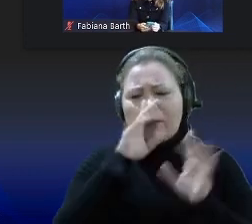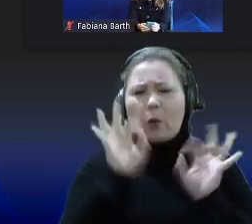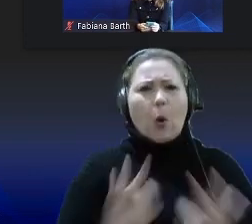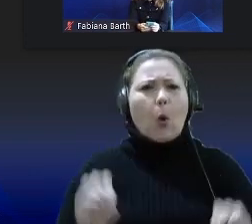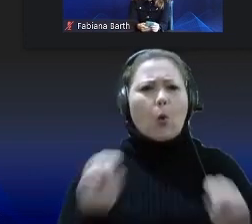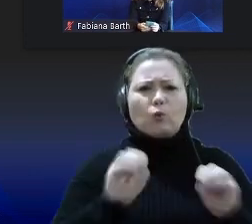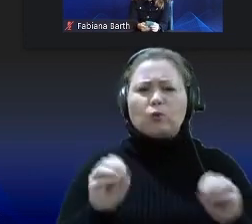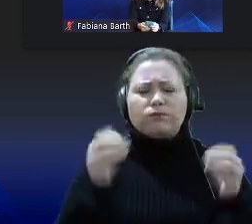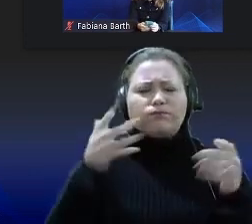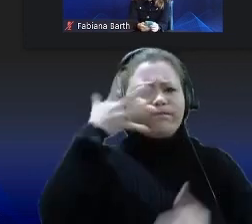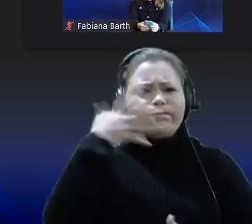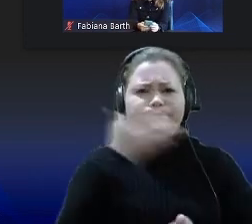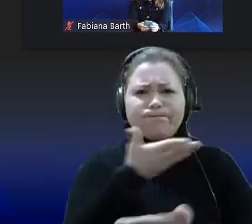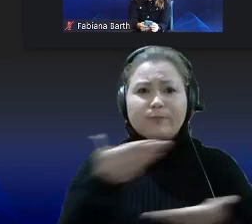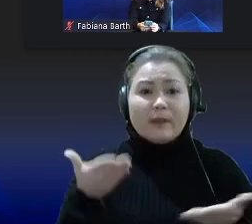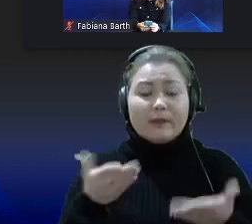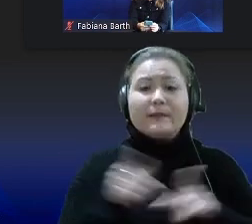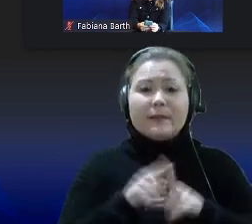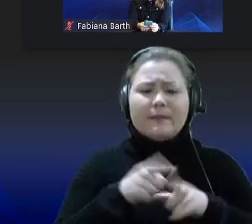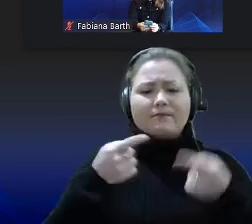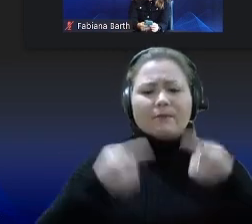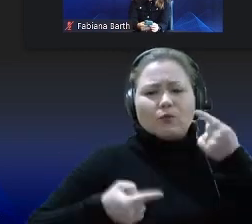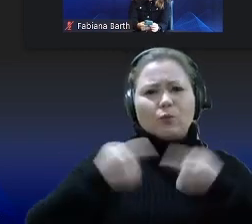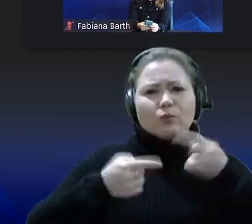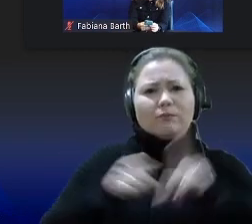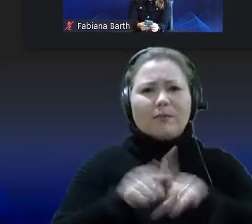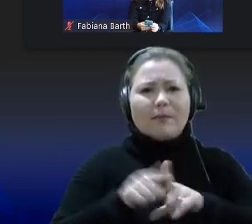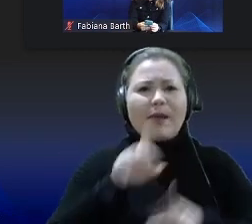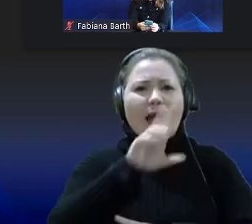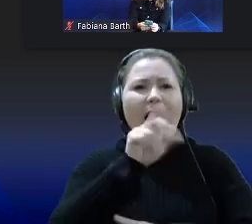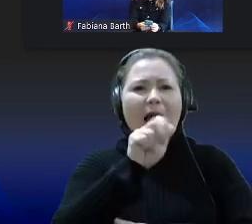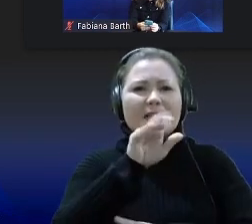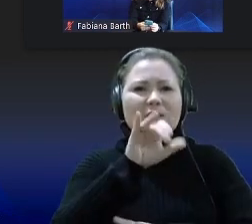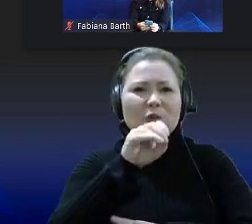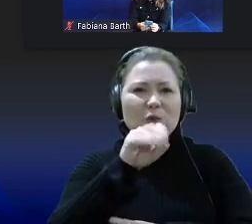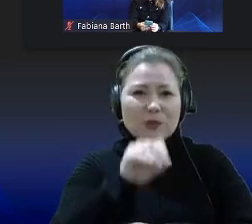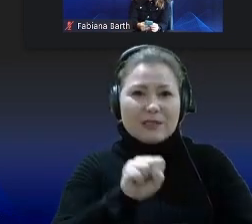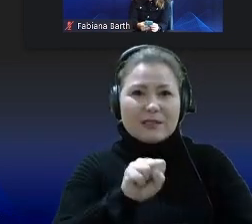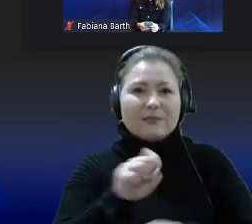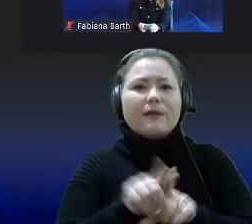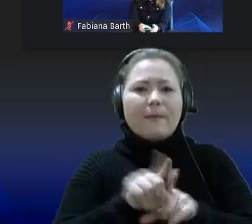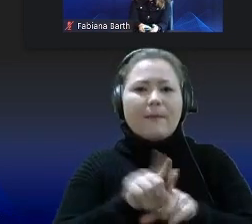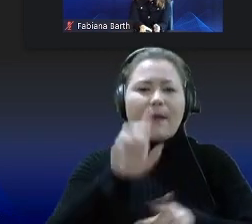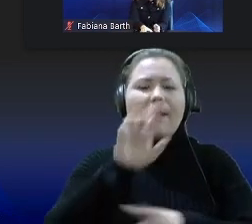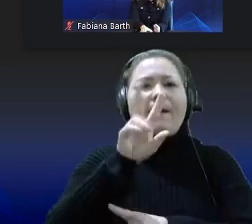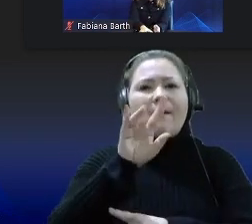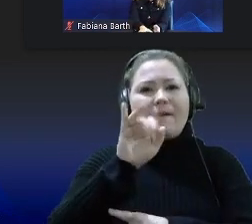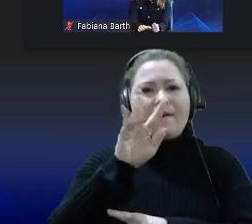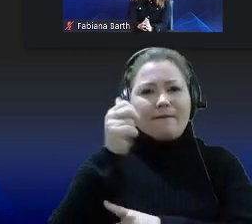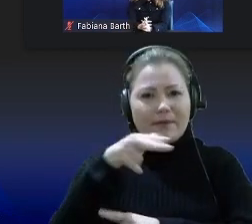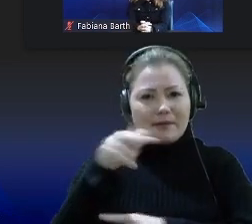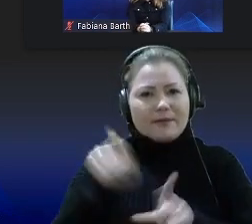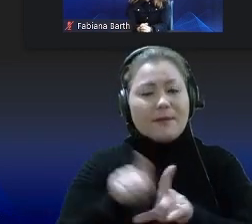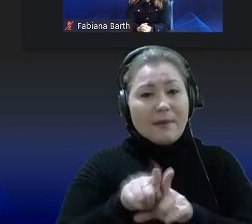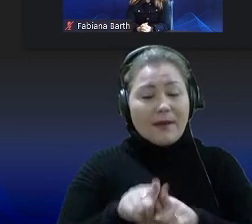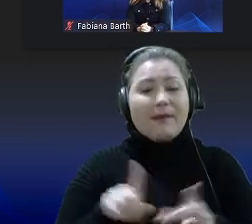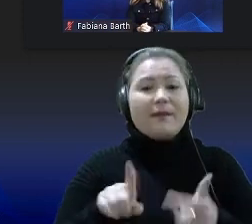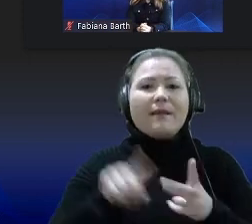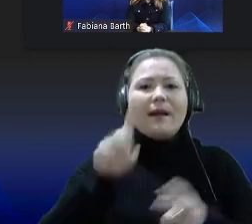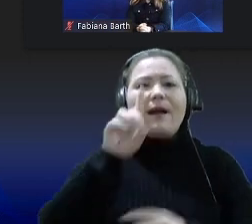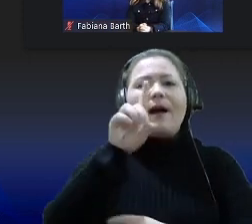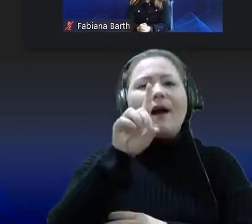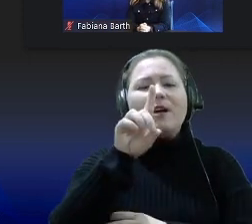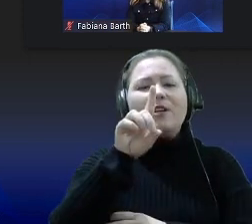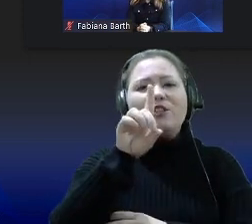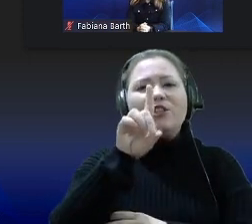suas palestras, aos debatedores, doutor Rácius Potter, doutor Ivan Pareta de Oliveira Júnior e a doutora